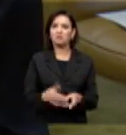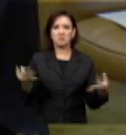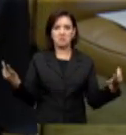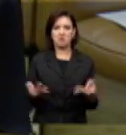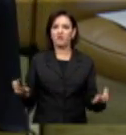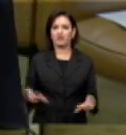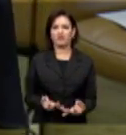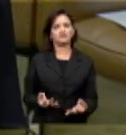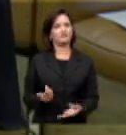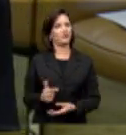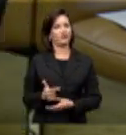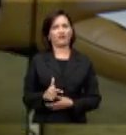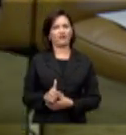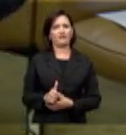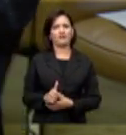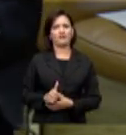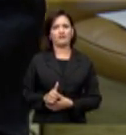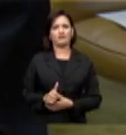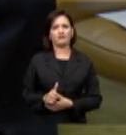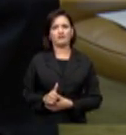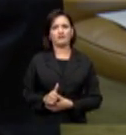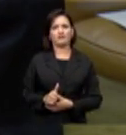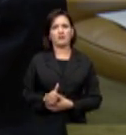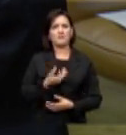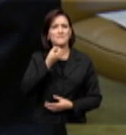sabem. Nós não temos.